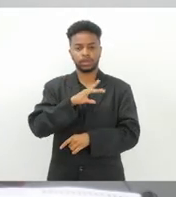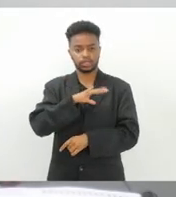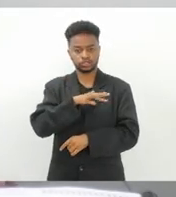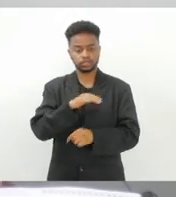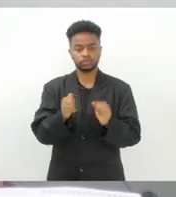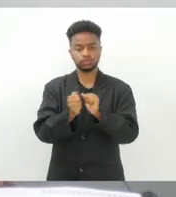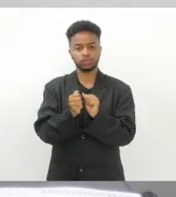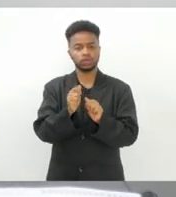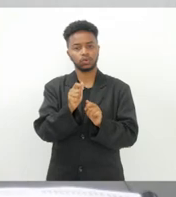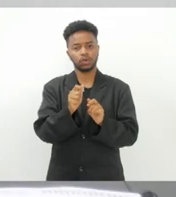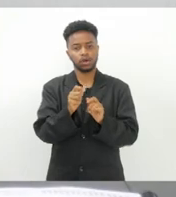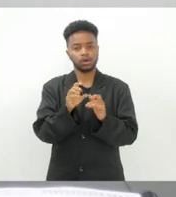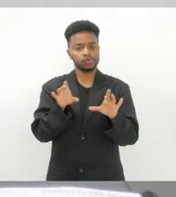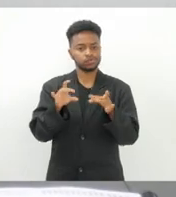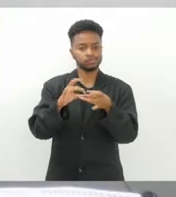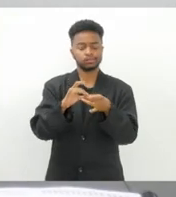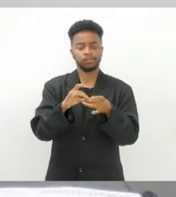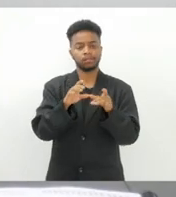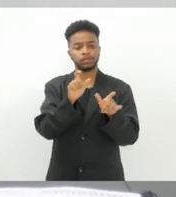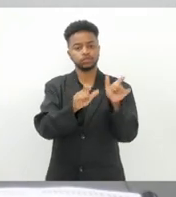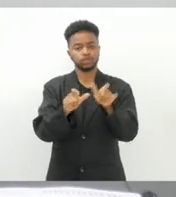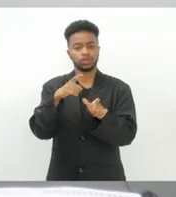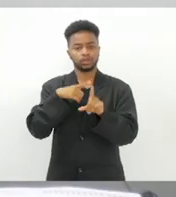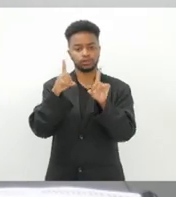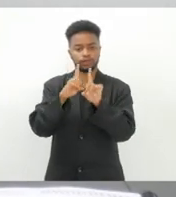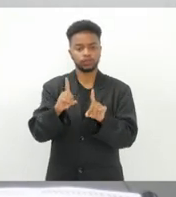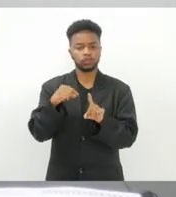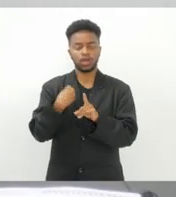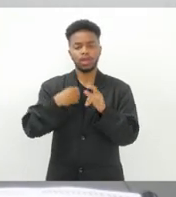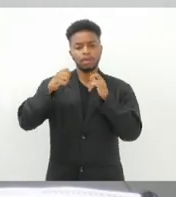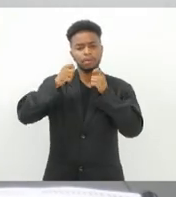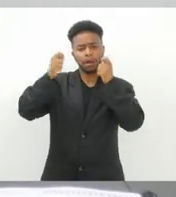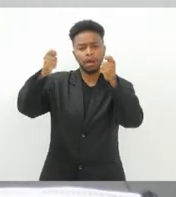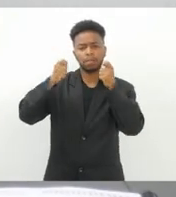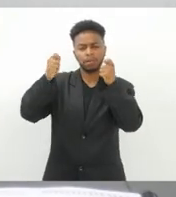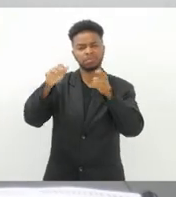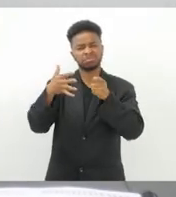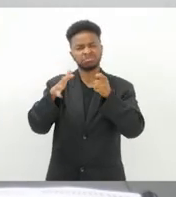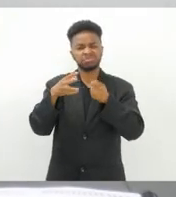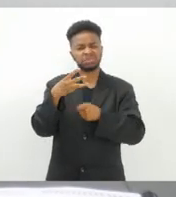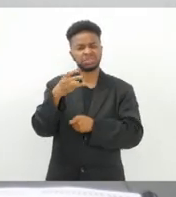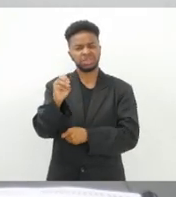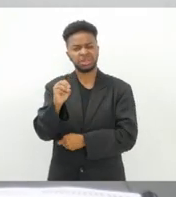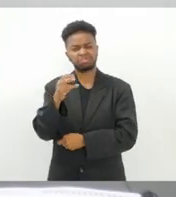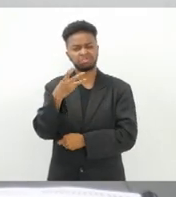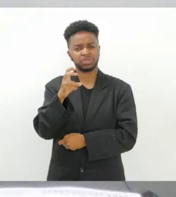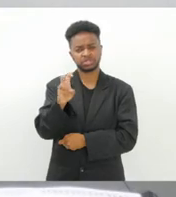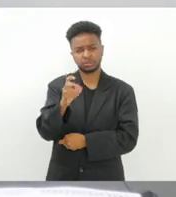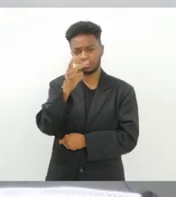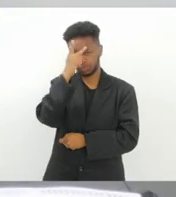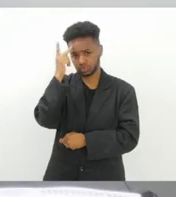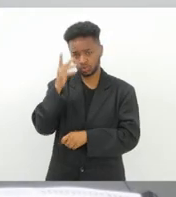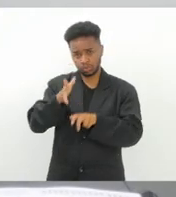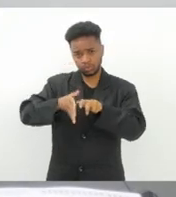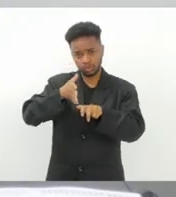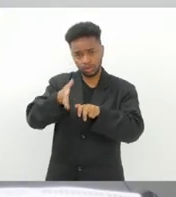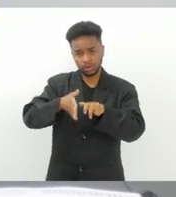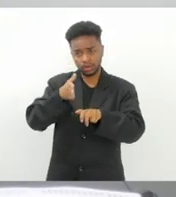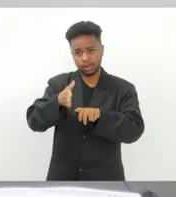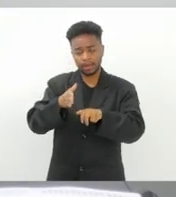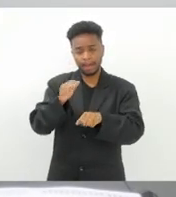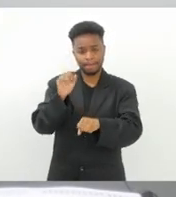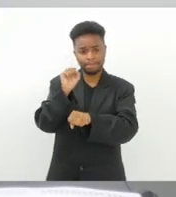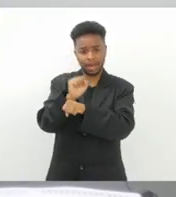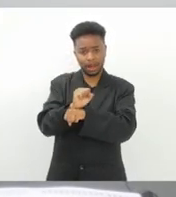com deficiência, a gente chegou a fazer manifestação com uns 30, 35 cadeirantes parados no meio de